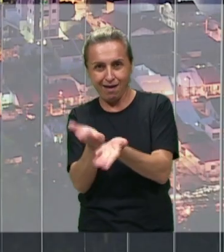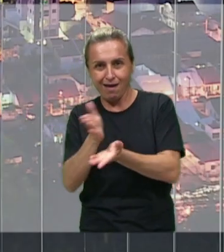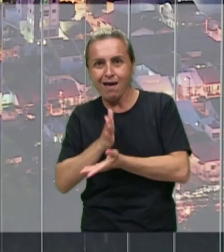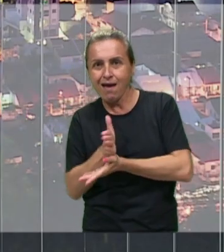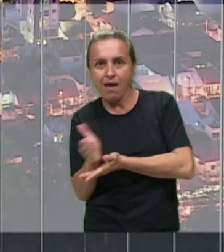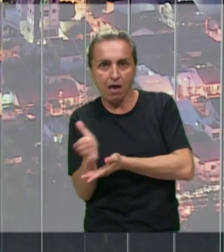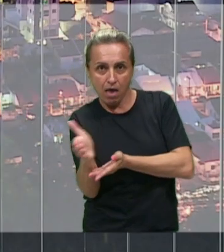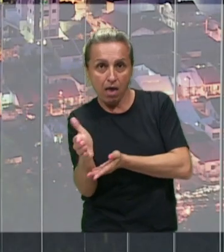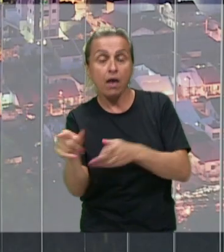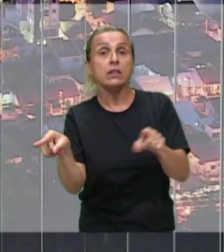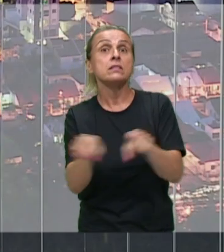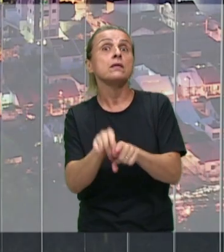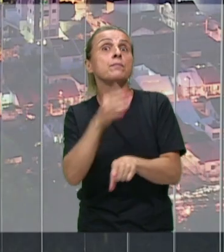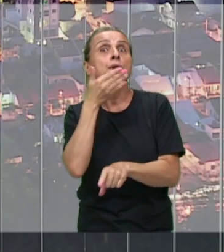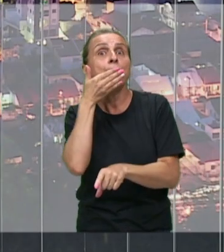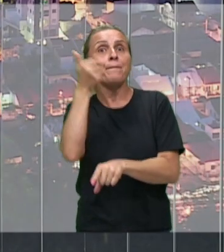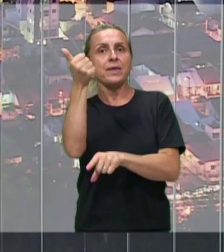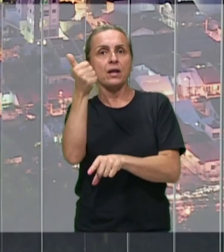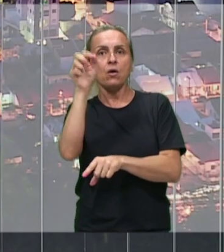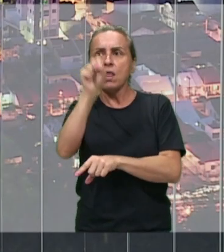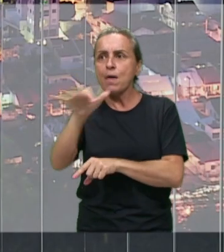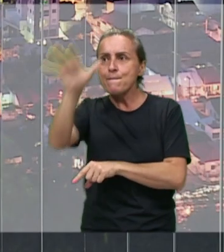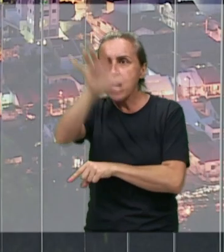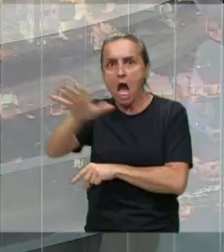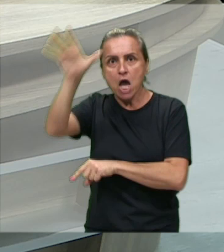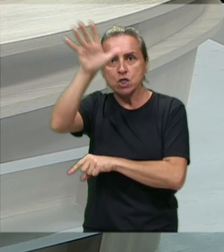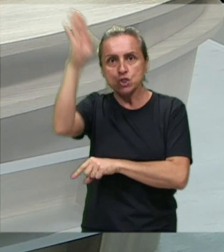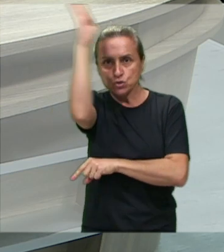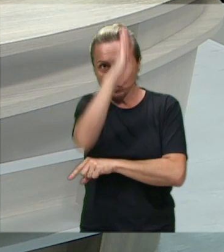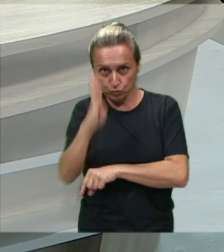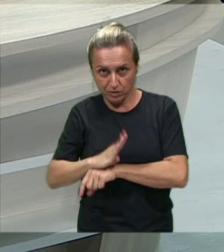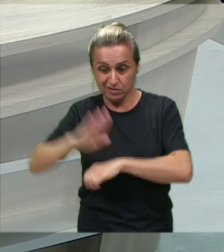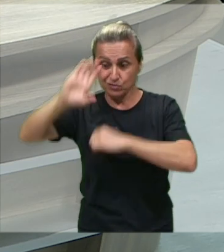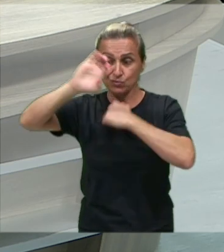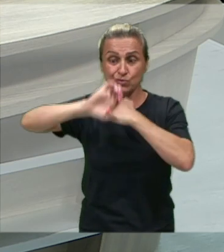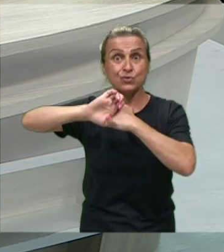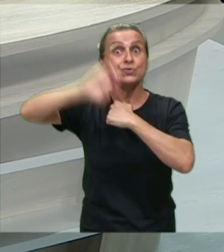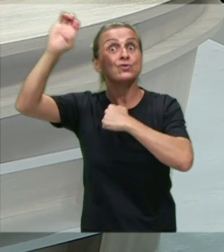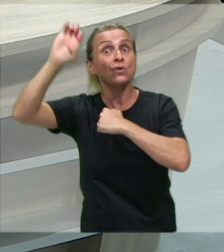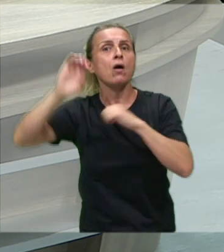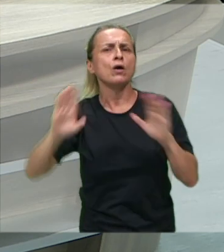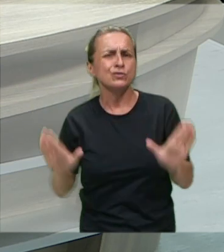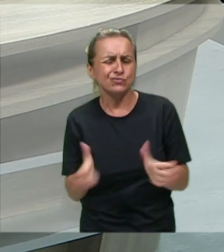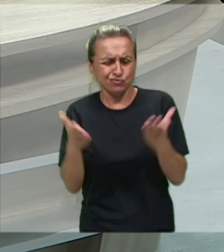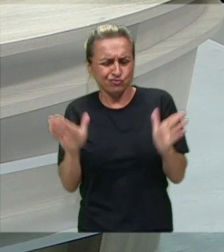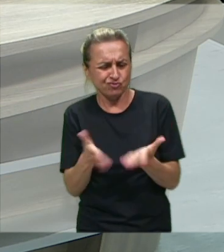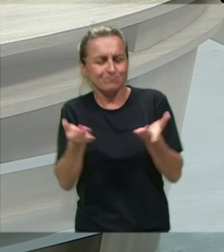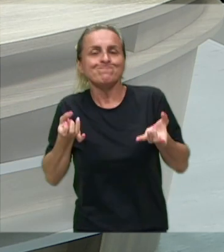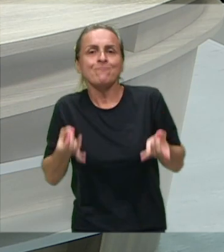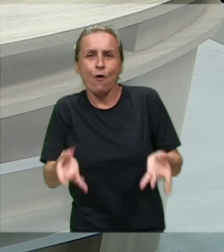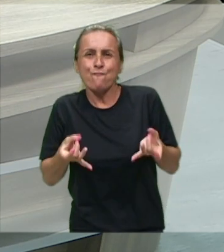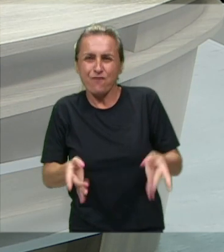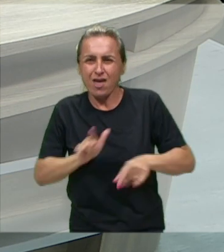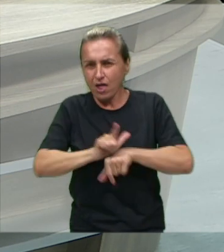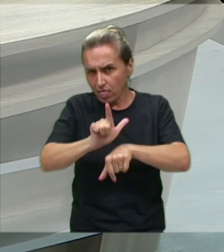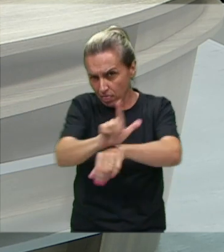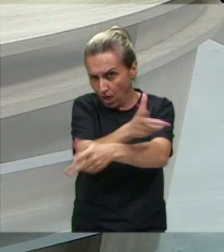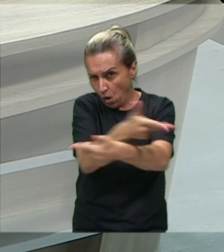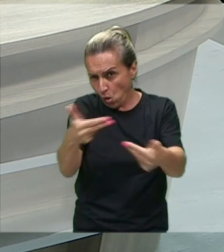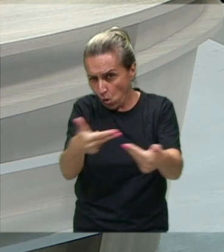também melhorar a imagem do Brasil no exterior e estimular a nossa venda, nosso comércio,